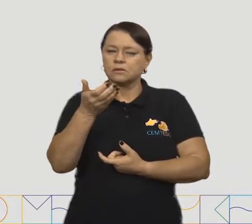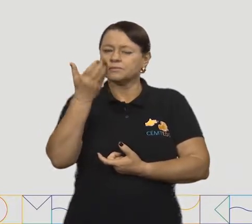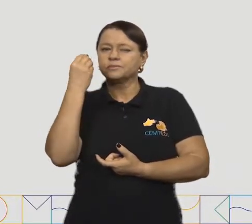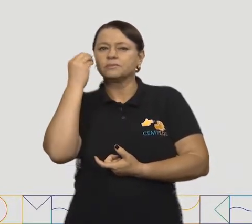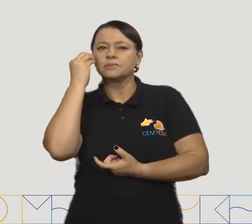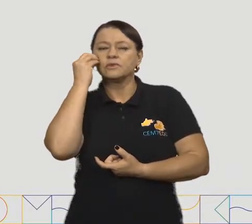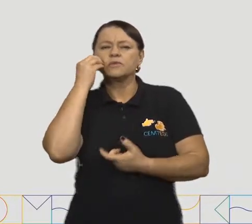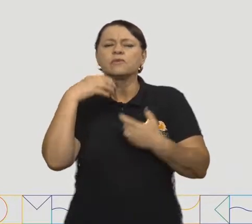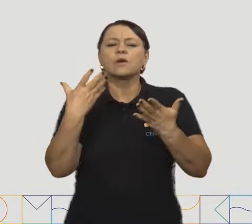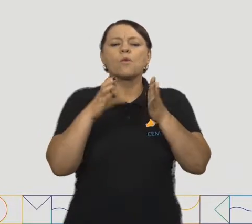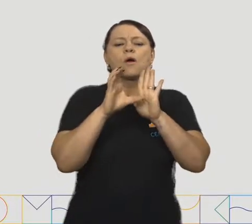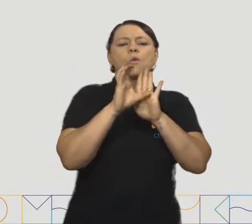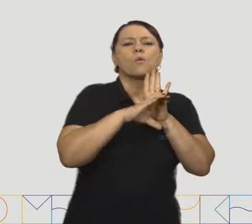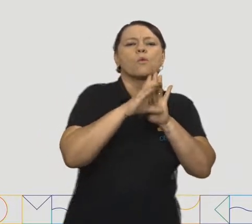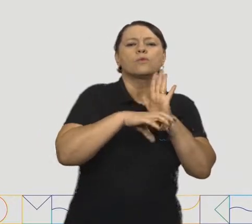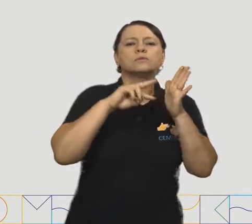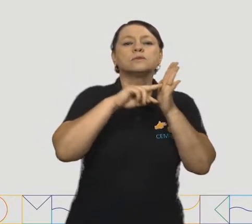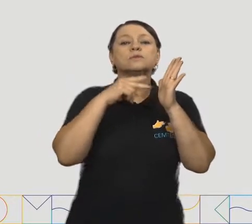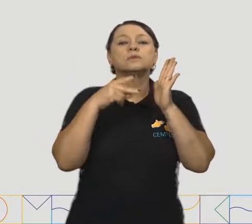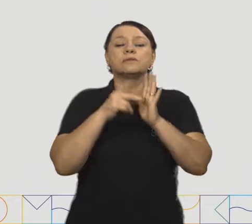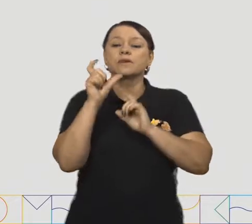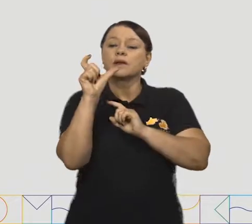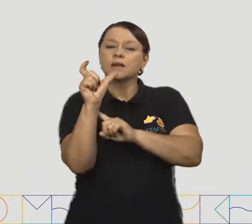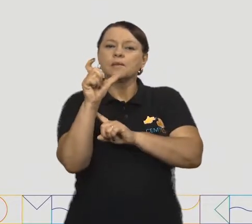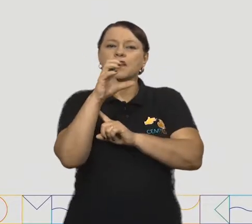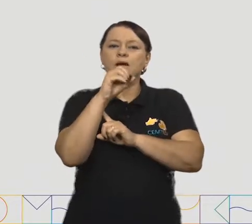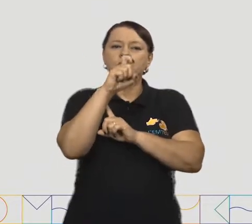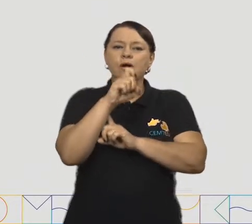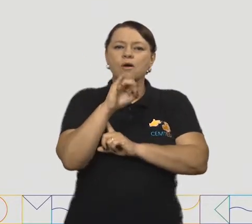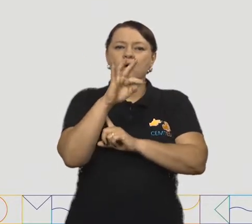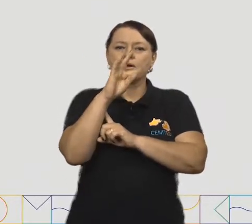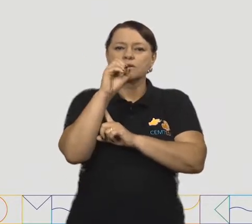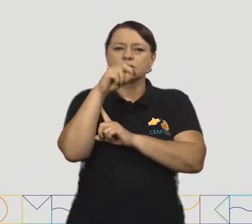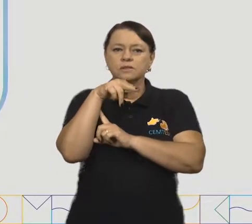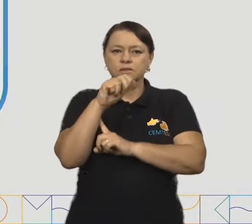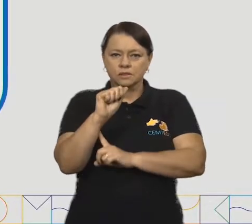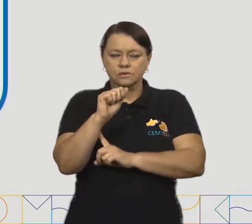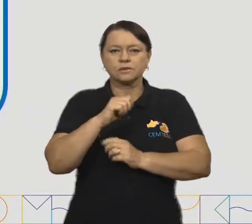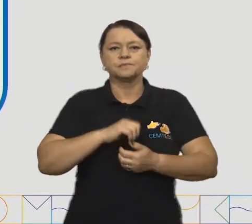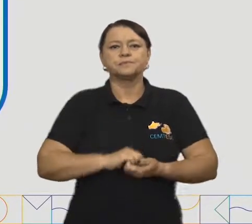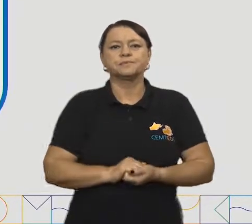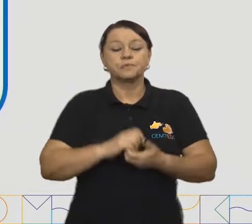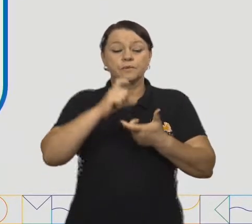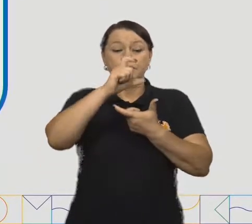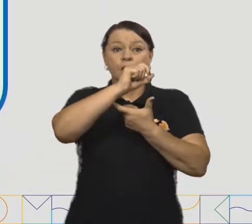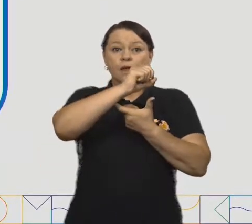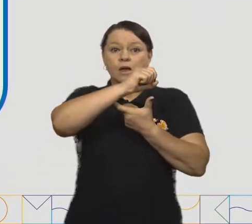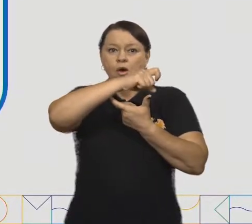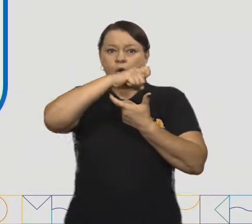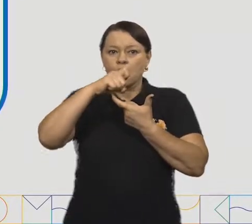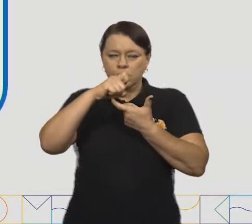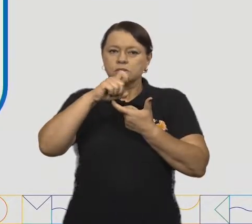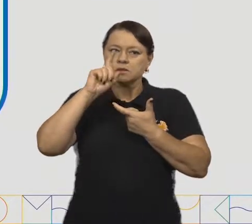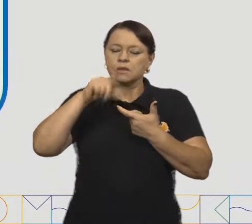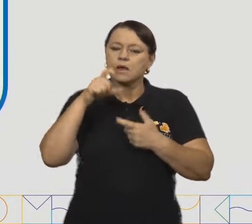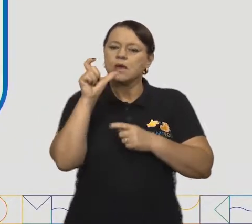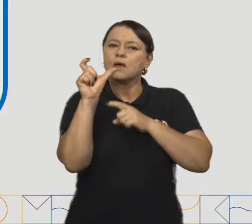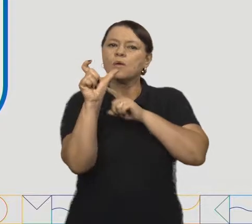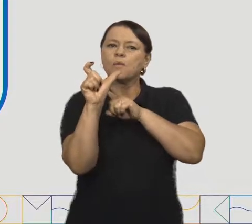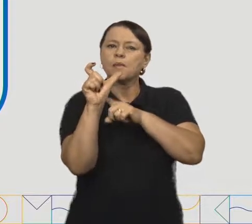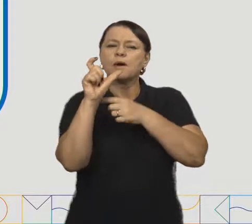a palavra sabiá, que nos interessa neste momento. Quando a última sílaba de